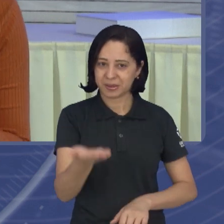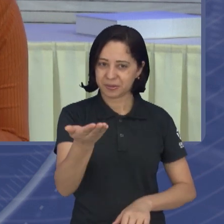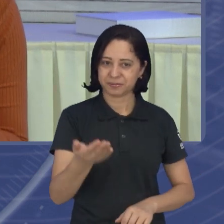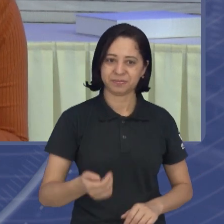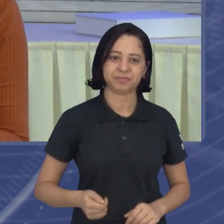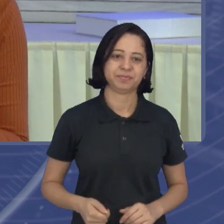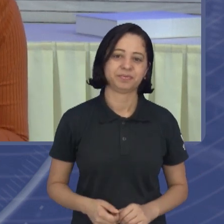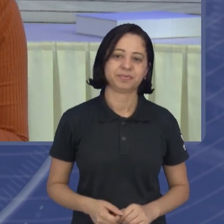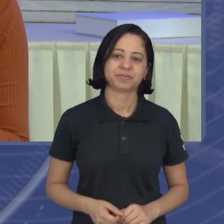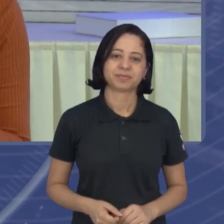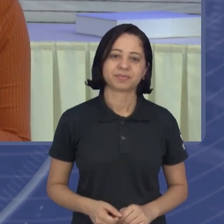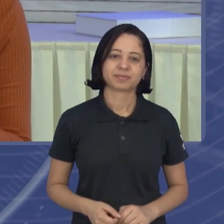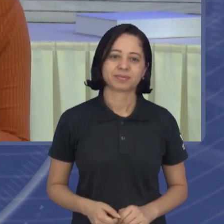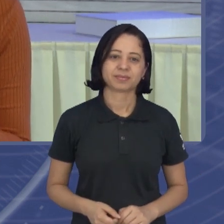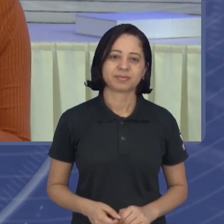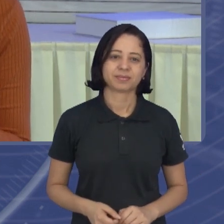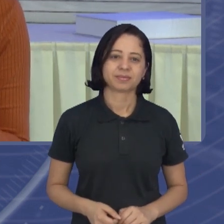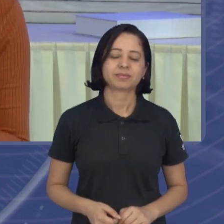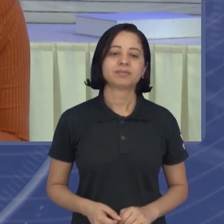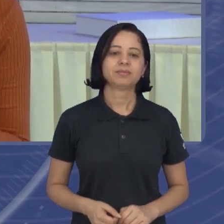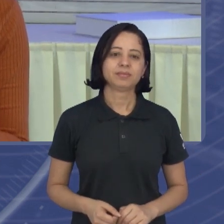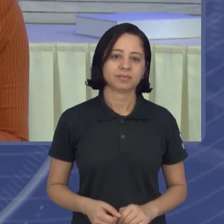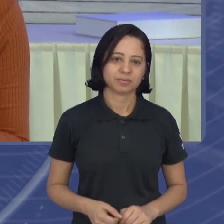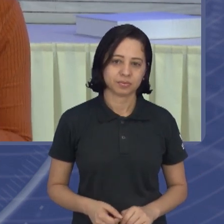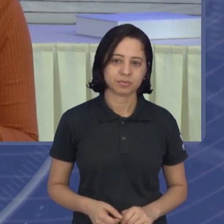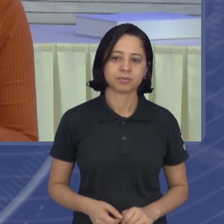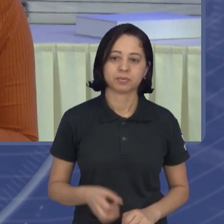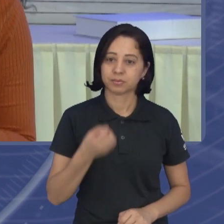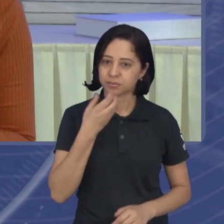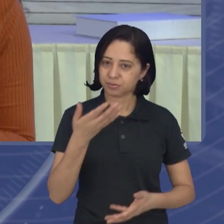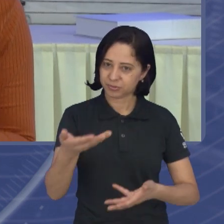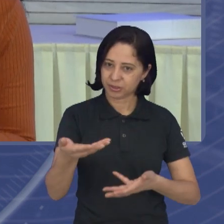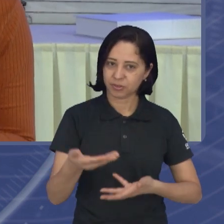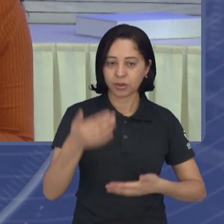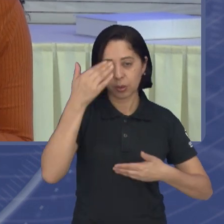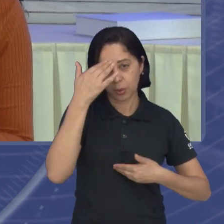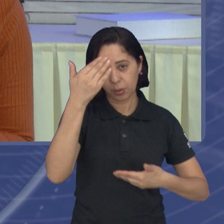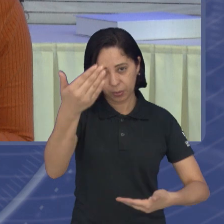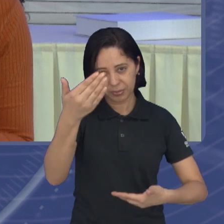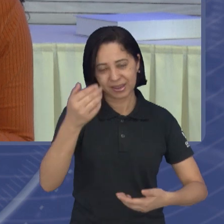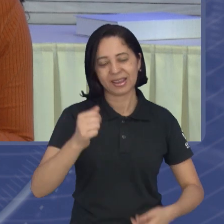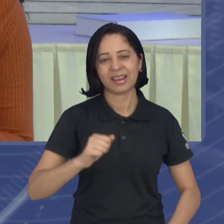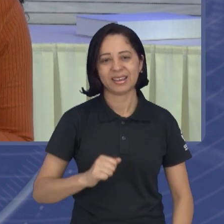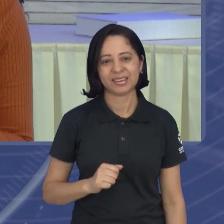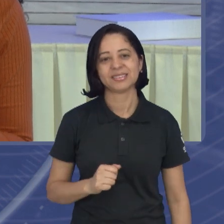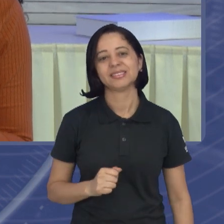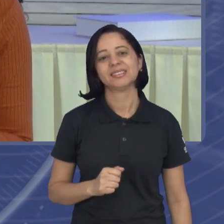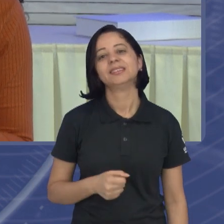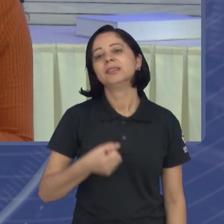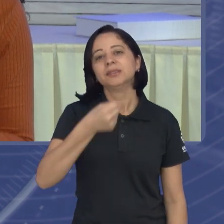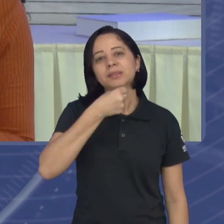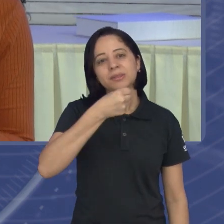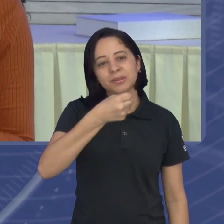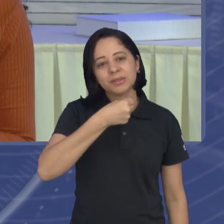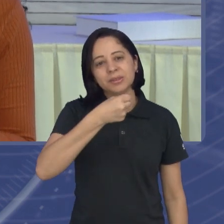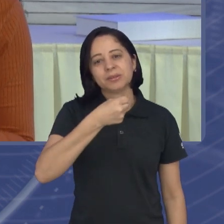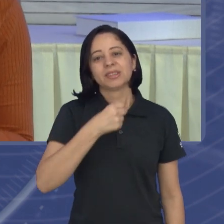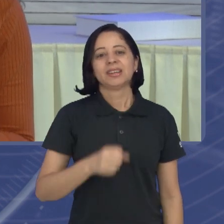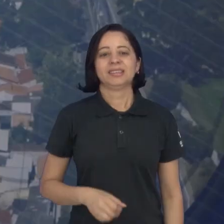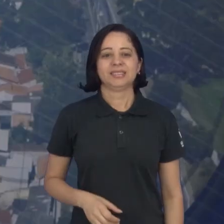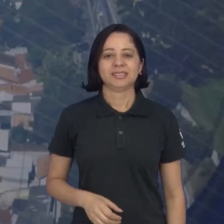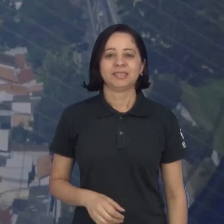próxima. Tá aí, então, sejam sempre muito bem-vindos. Agradeça ao Guaraci. Obrigada a você também, viu,